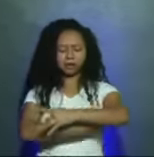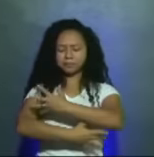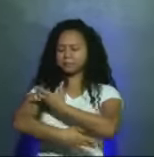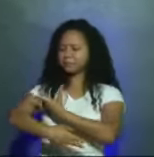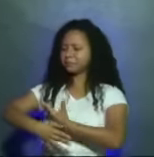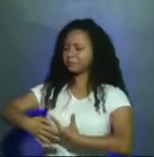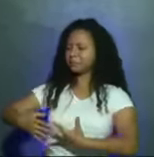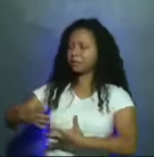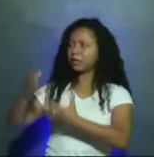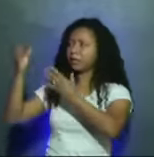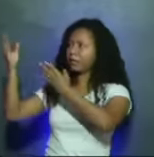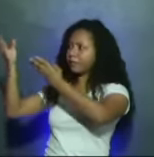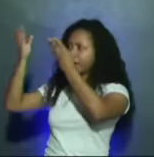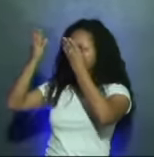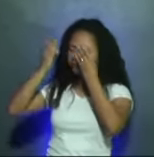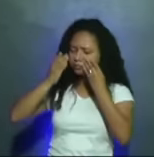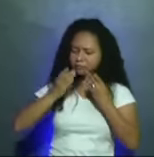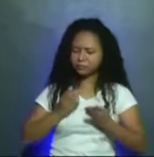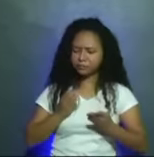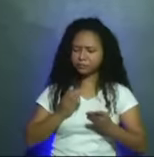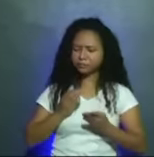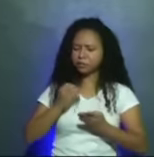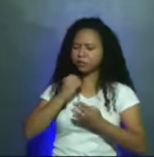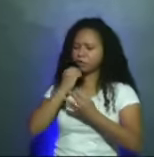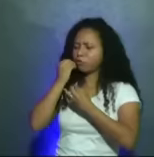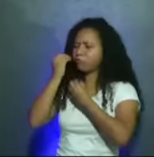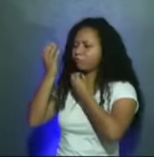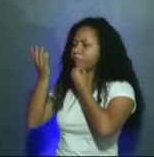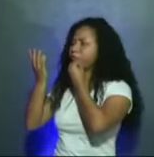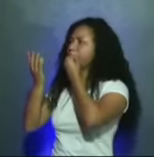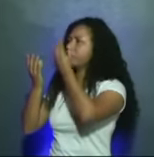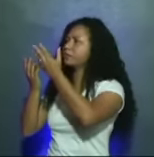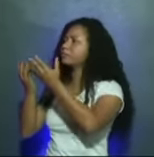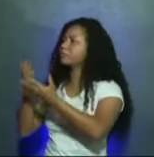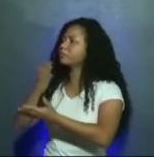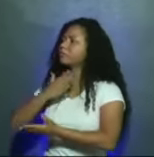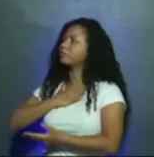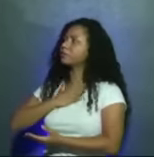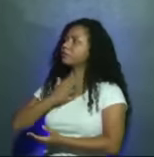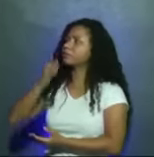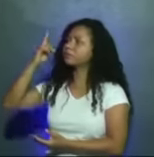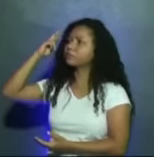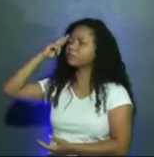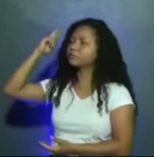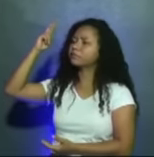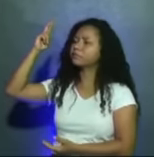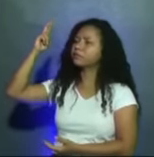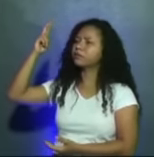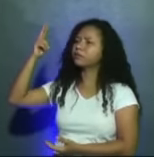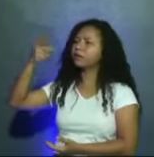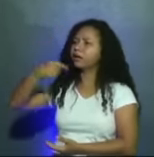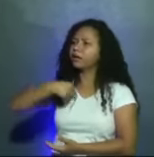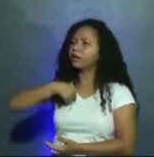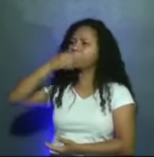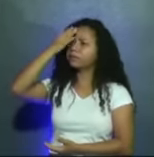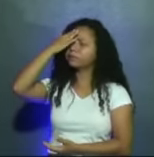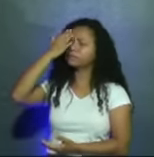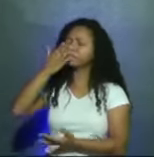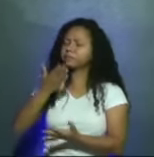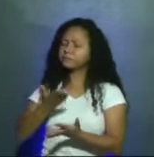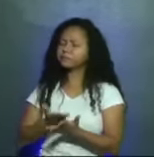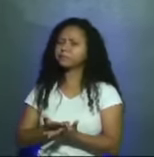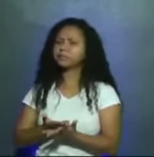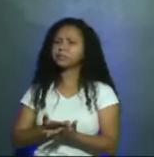recebo e te confesso como meu Senhor. Eu creio